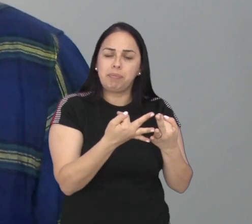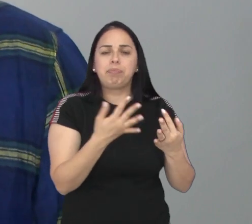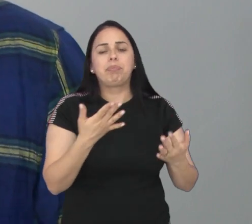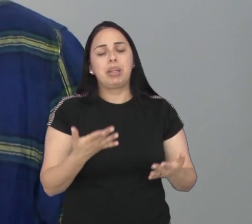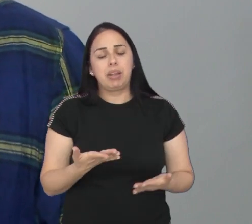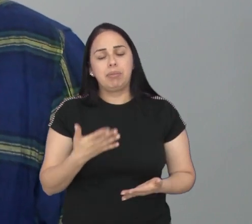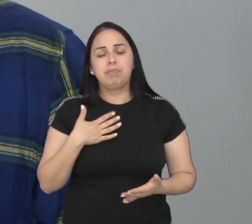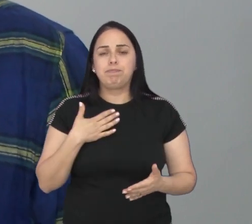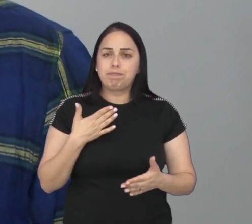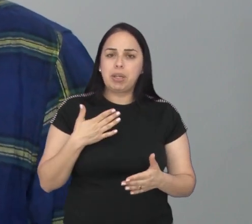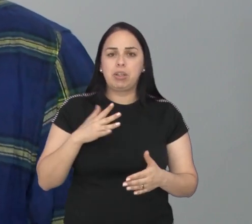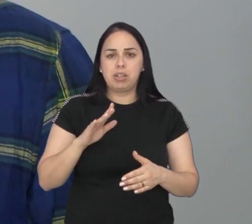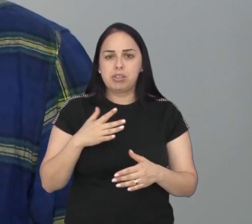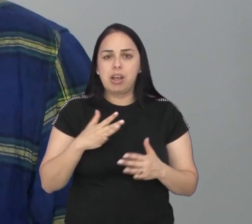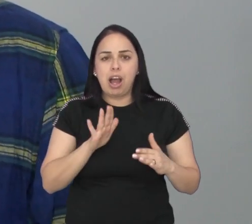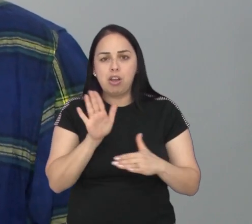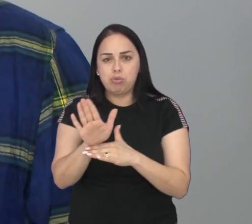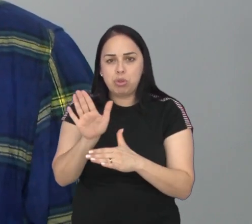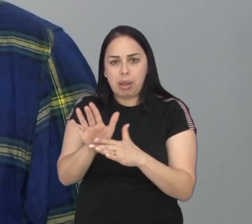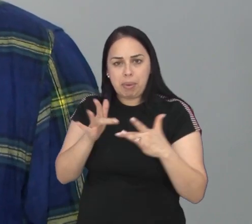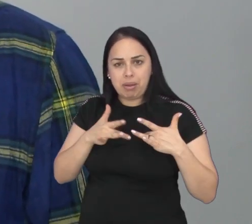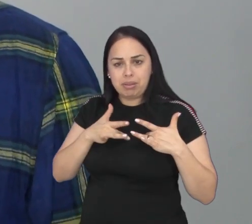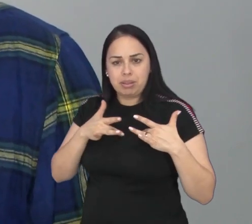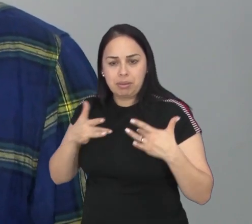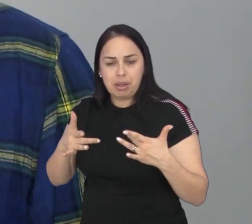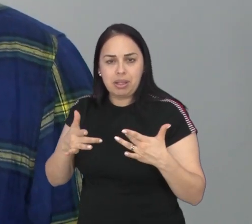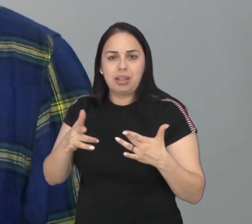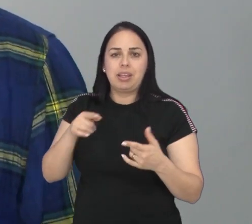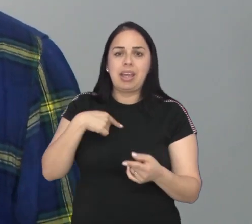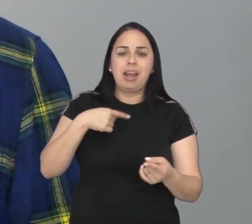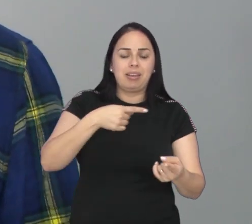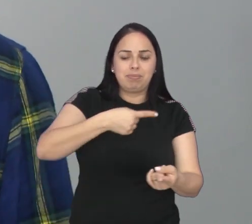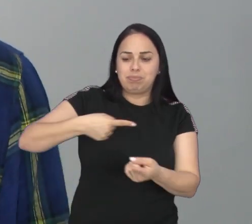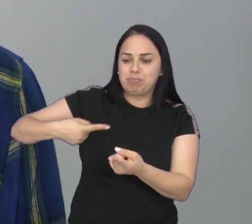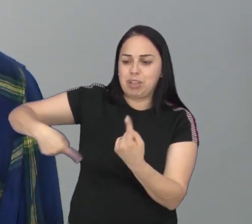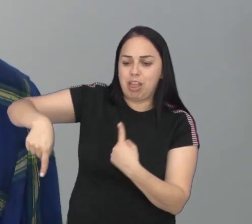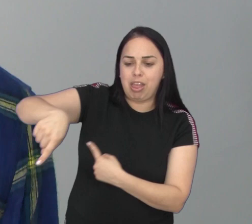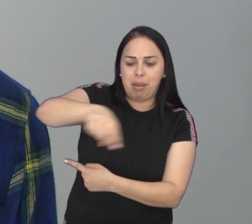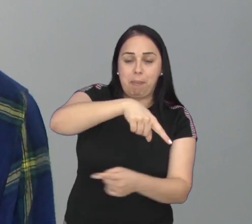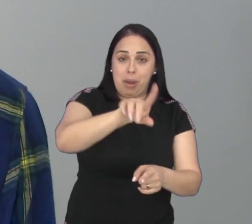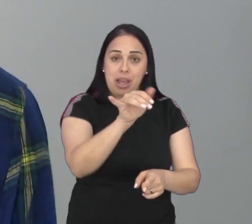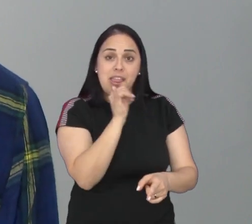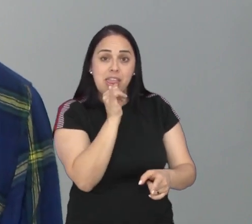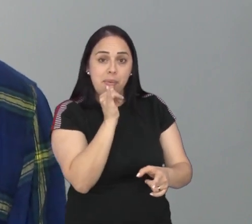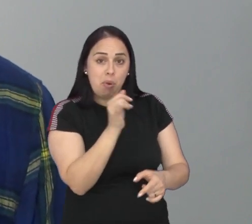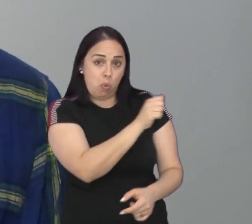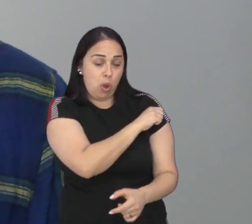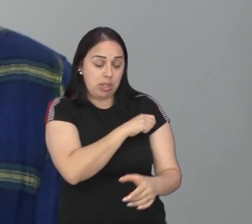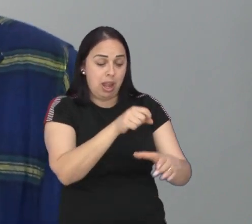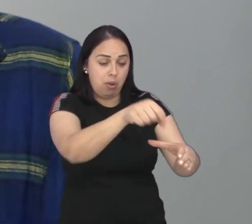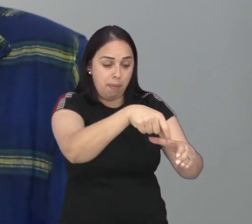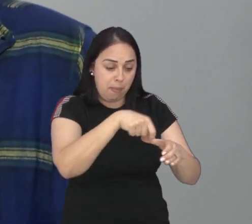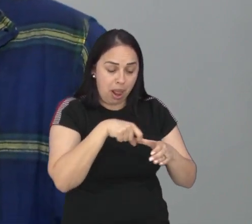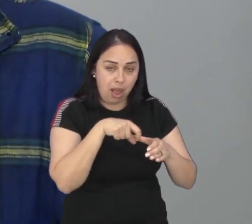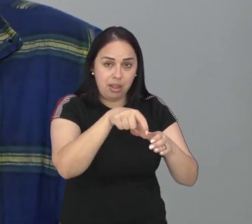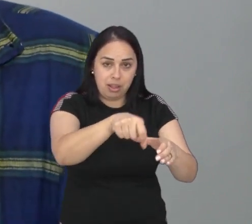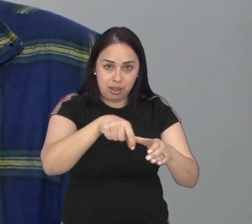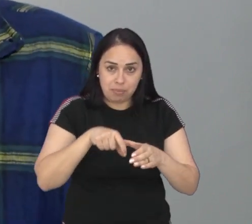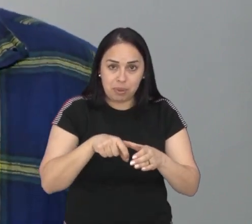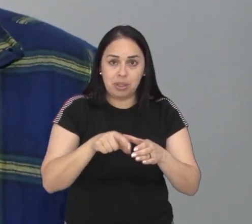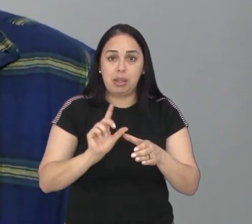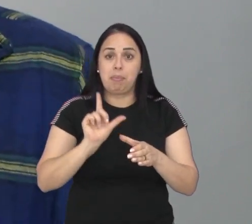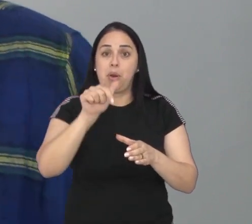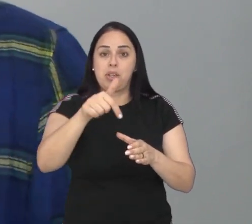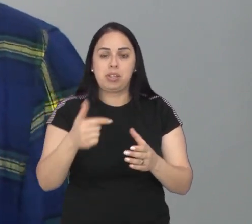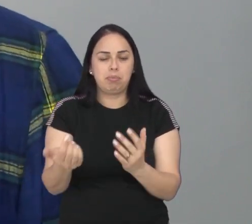plantações, nós não só proporcionamos doações, mas montamos um ecossistema funcionando inteirinho. Então, por exemplo, os alunos plantam,